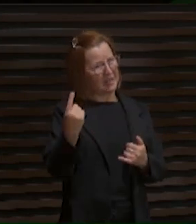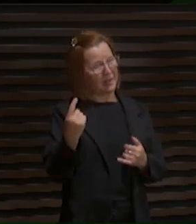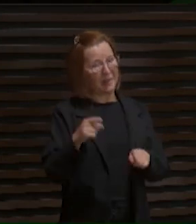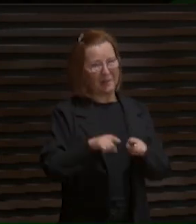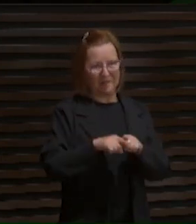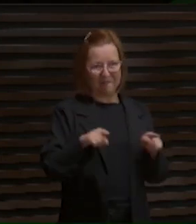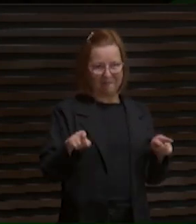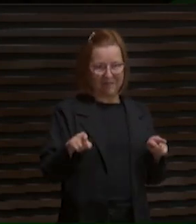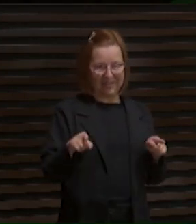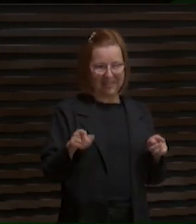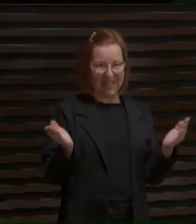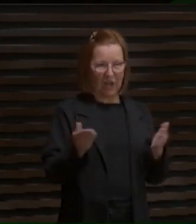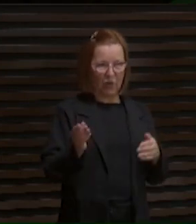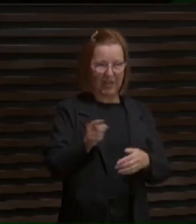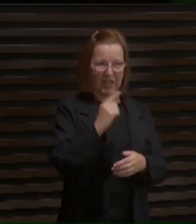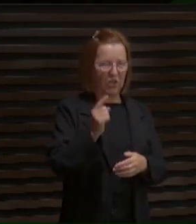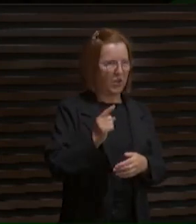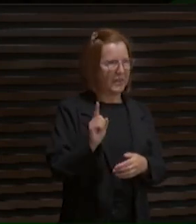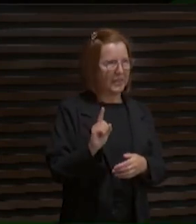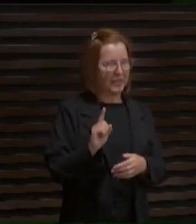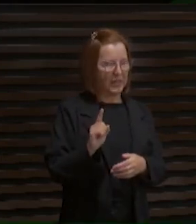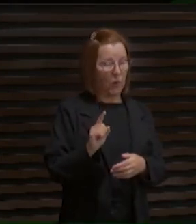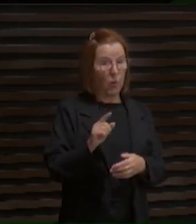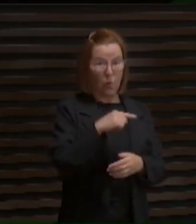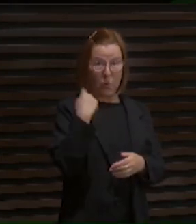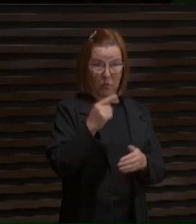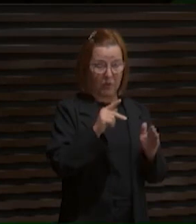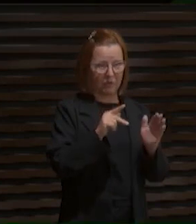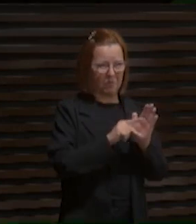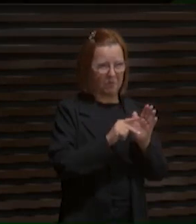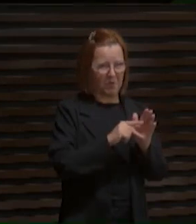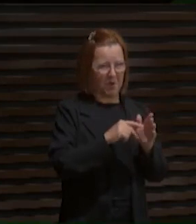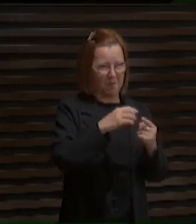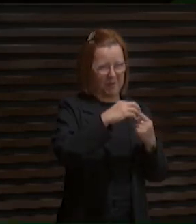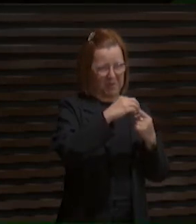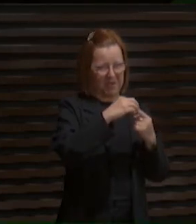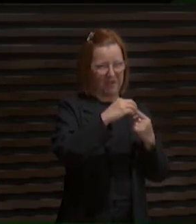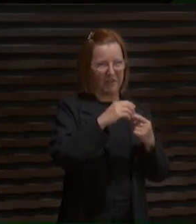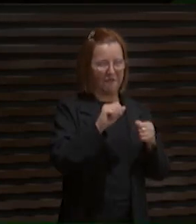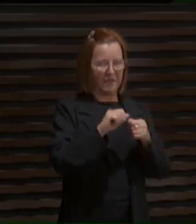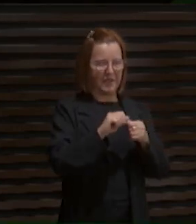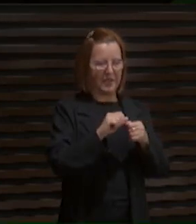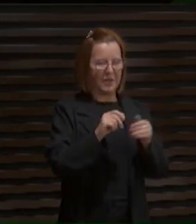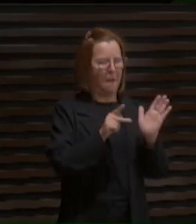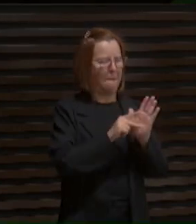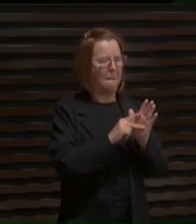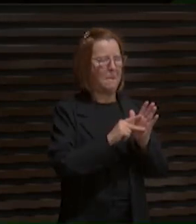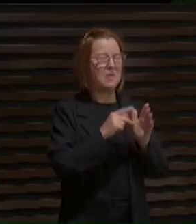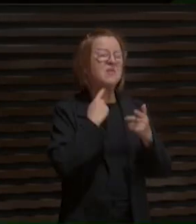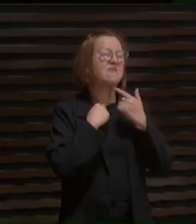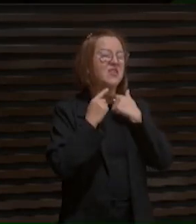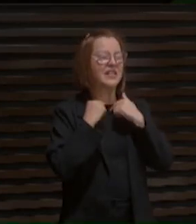nossos próprios senhores. Não fomos libertos do pecado para vivermos conforme queremos.